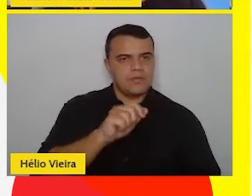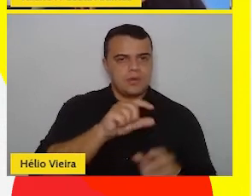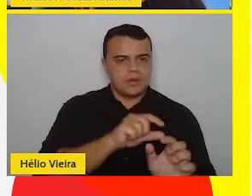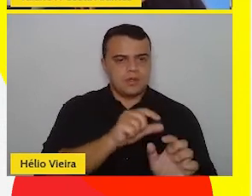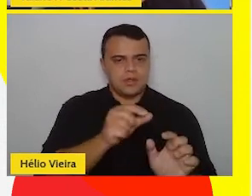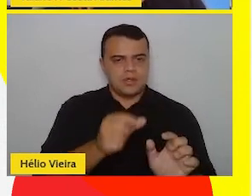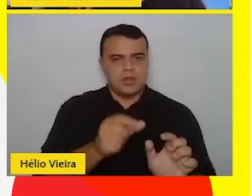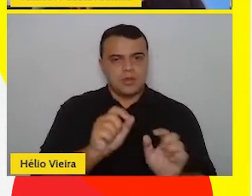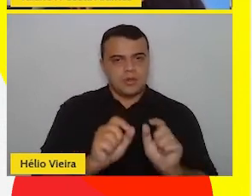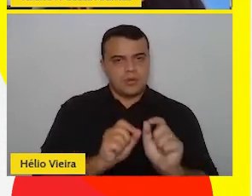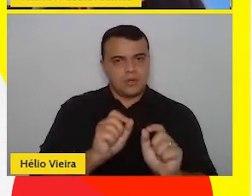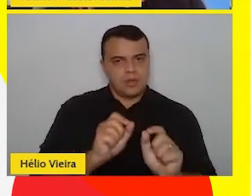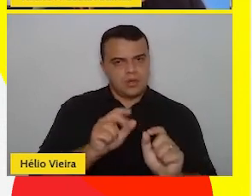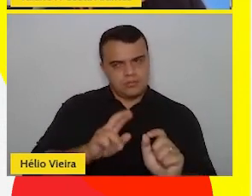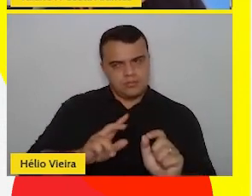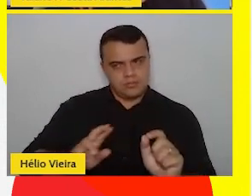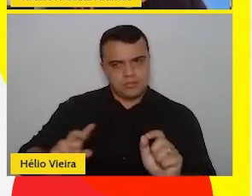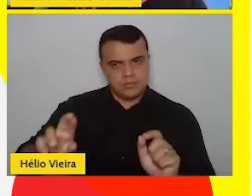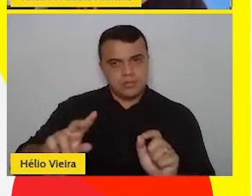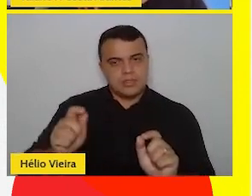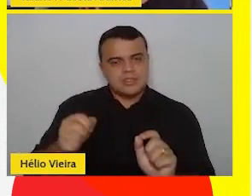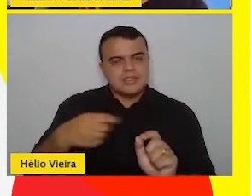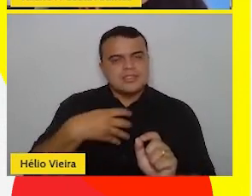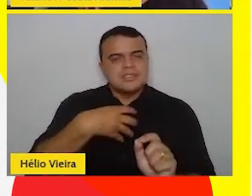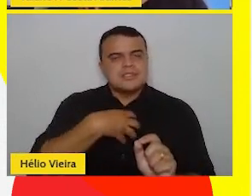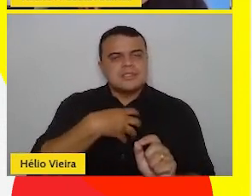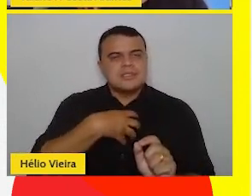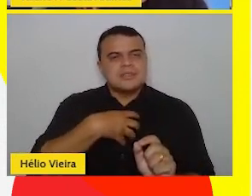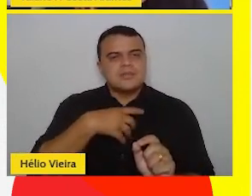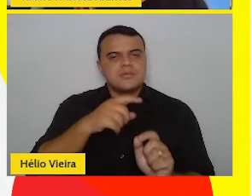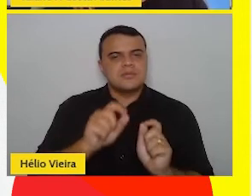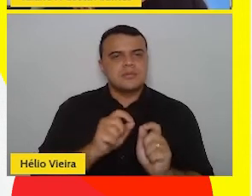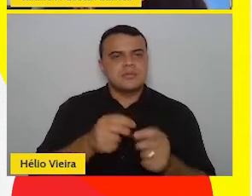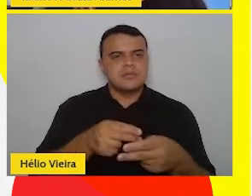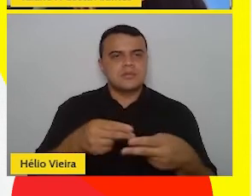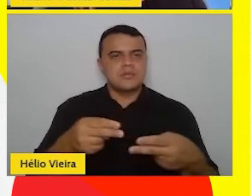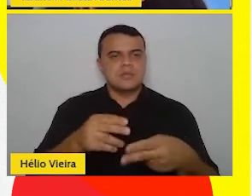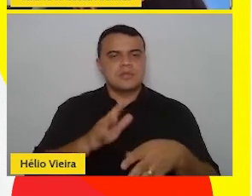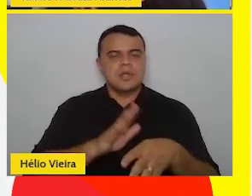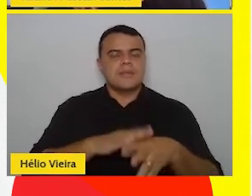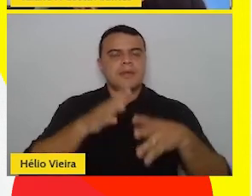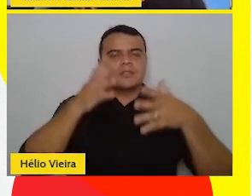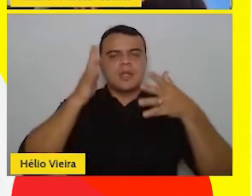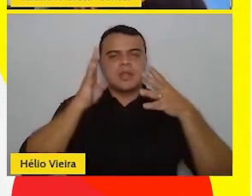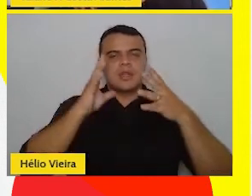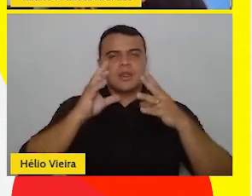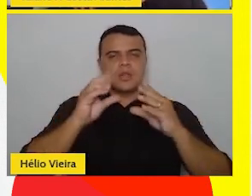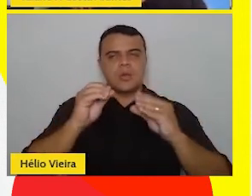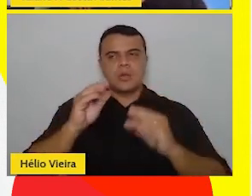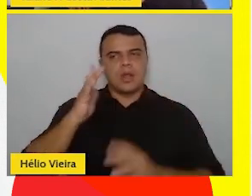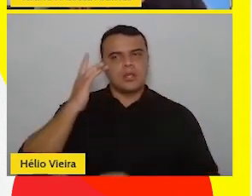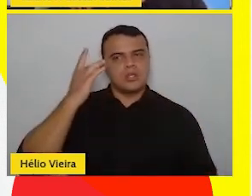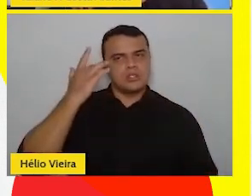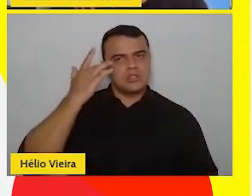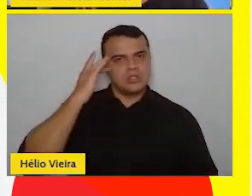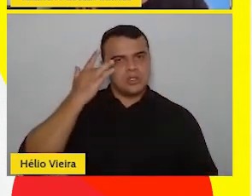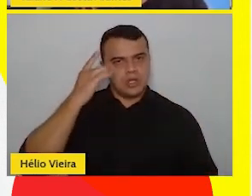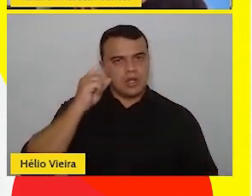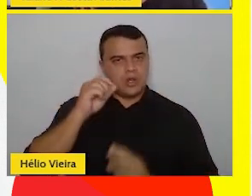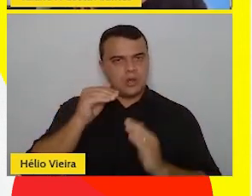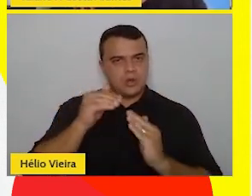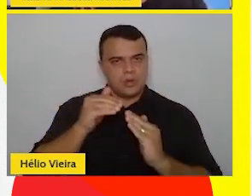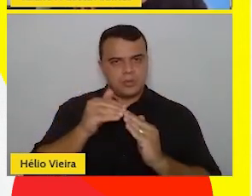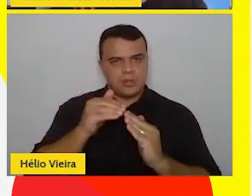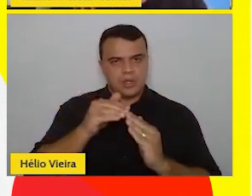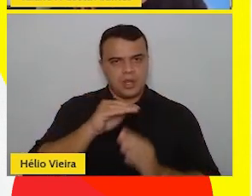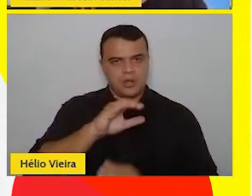tendem a dar a sensação de coisas mais suaves, elegantes, tem a ver com as linhas